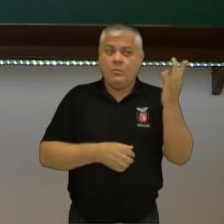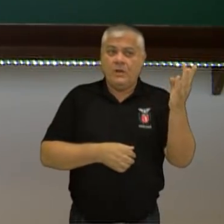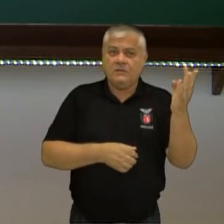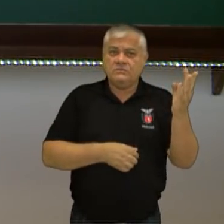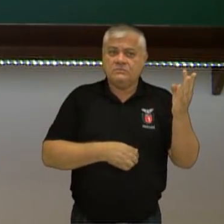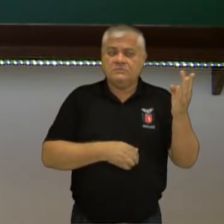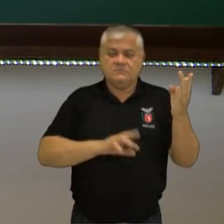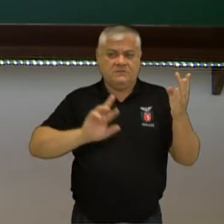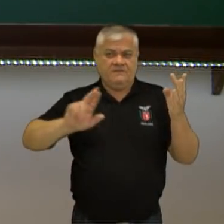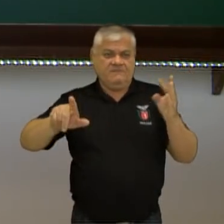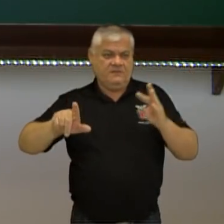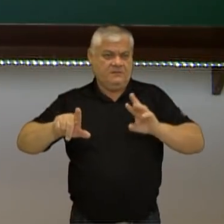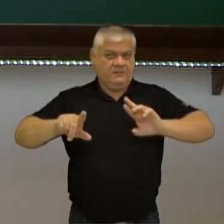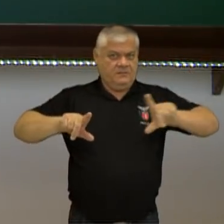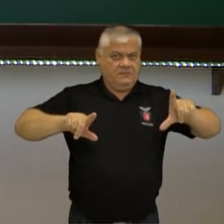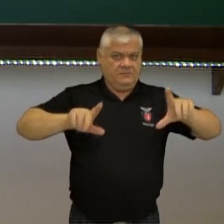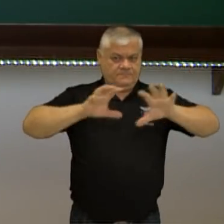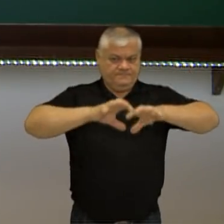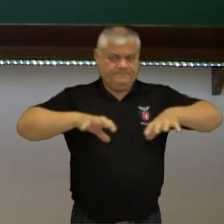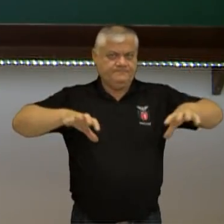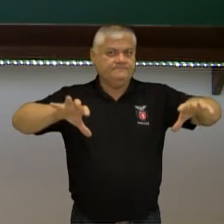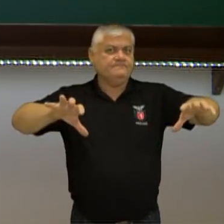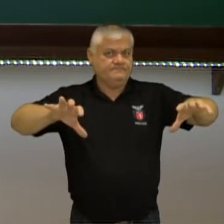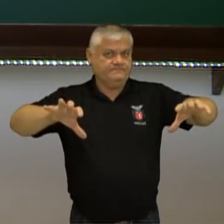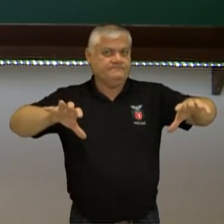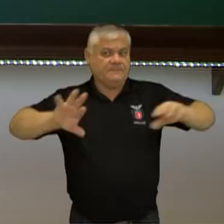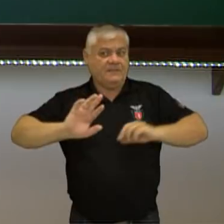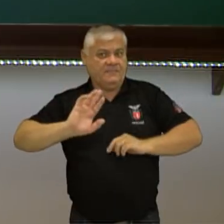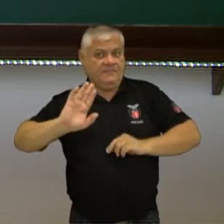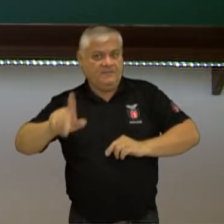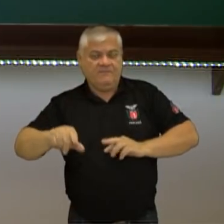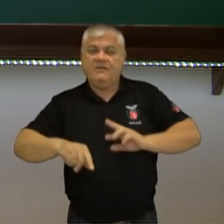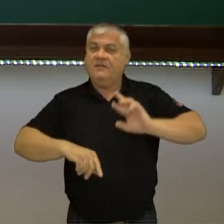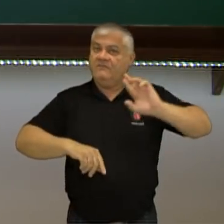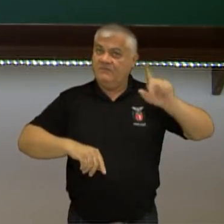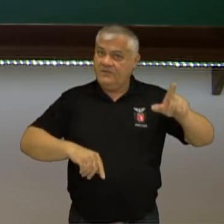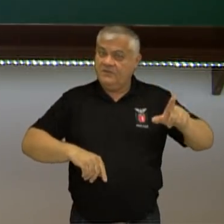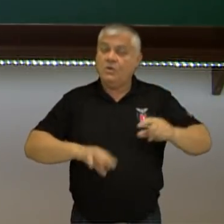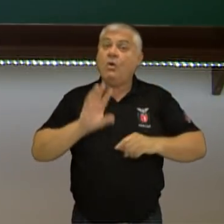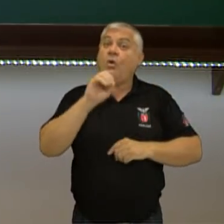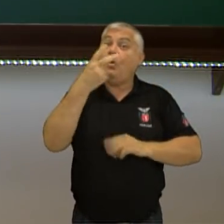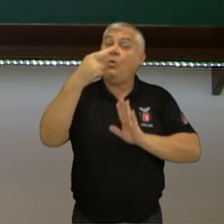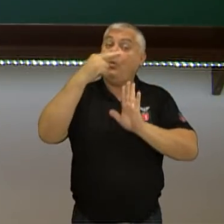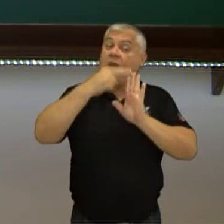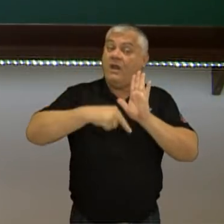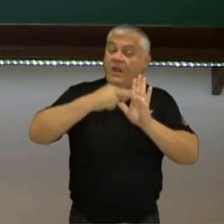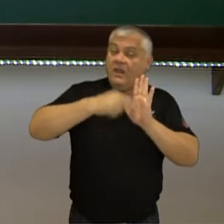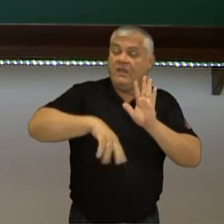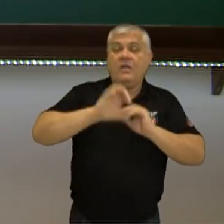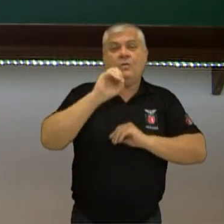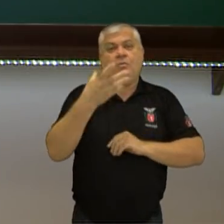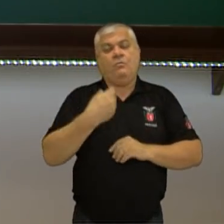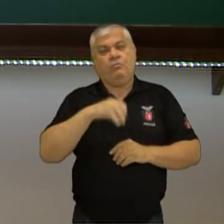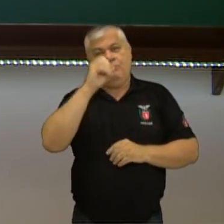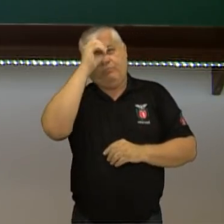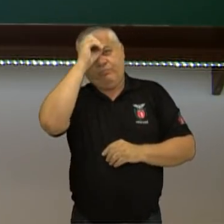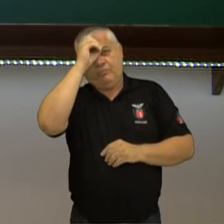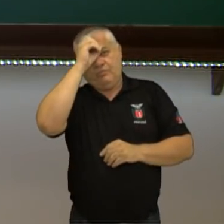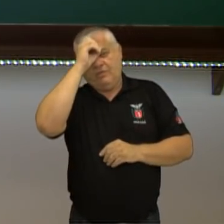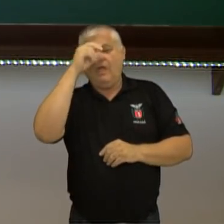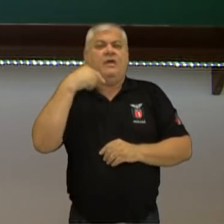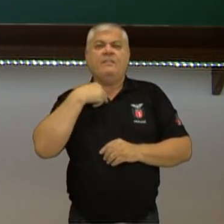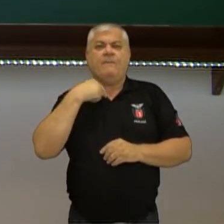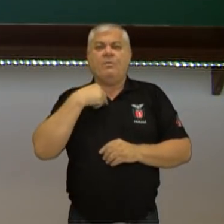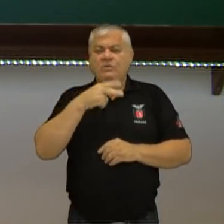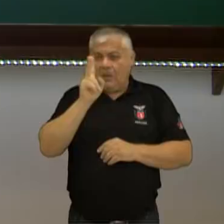misturam. O que são quantidades que não se misturam? Nós já conversamos. Ou a pessoa sabe ler, ou a pessoa não sabe ler. Não existe uma pessoa que faça as